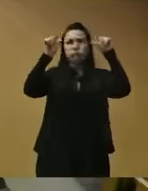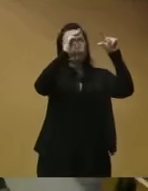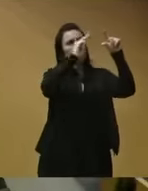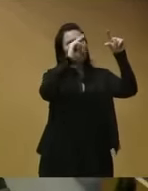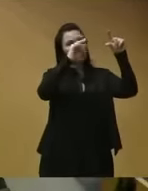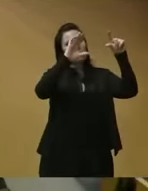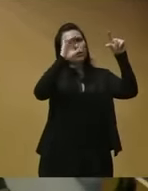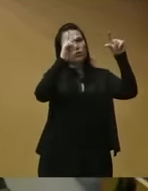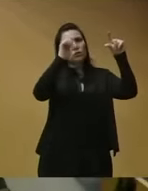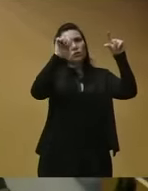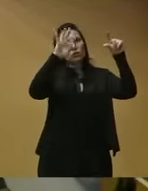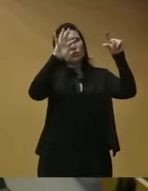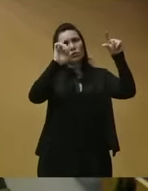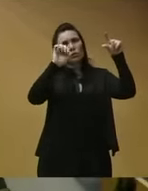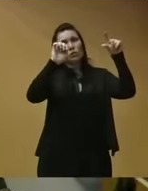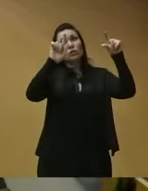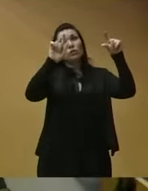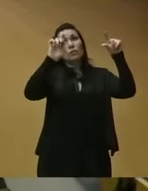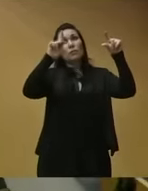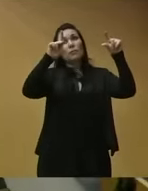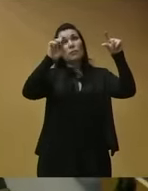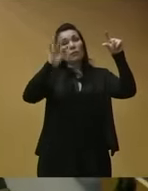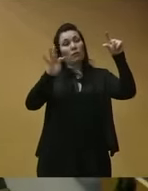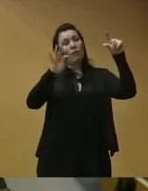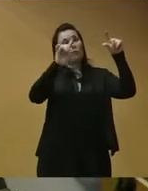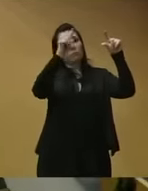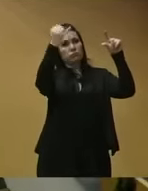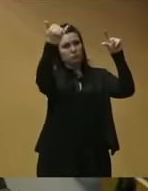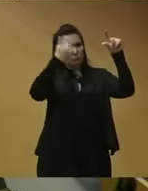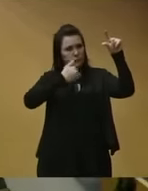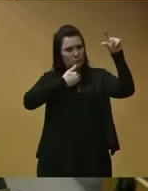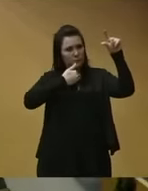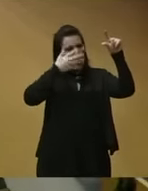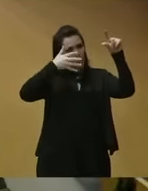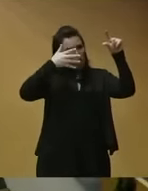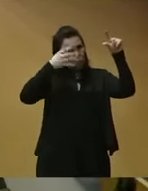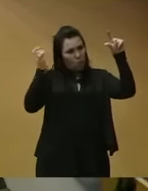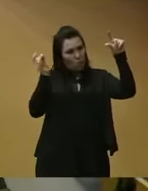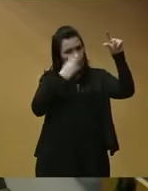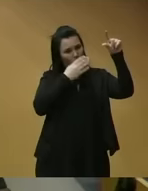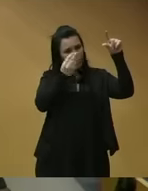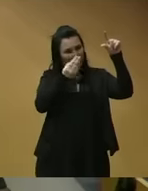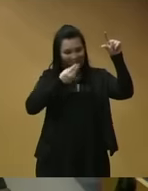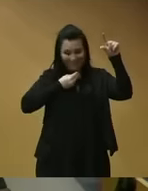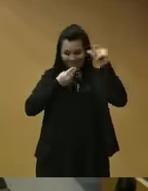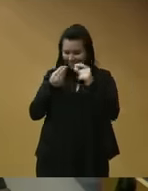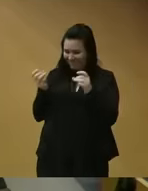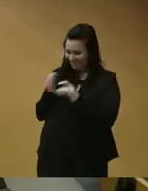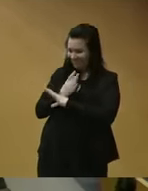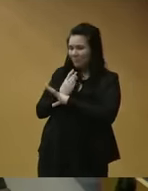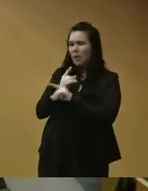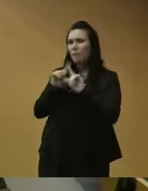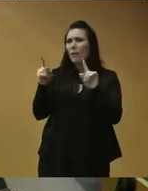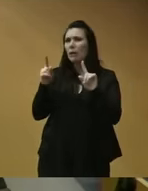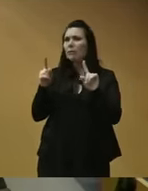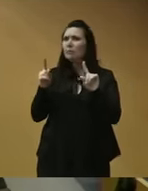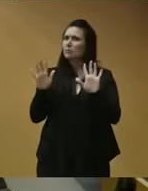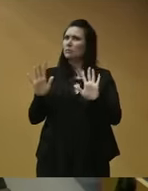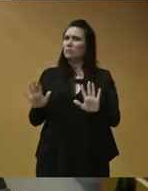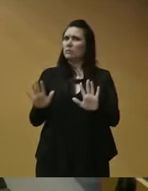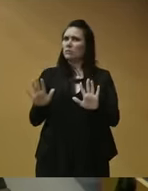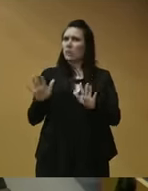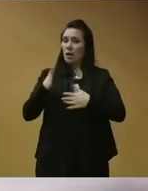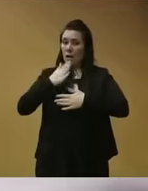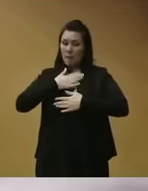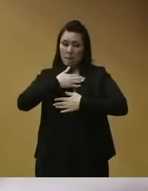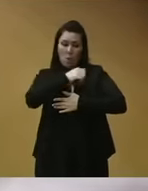menos relevante para vocês. A IA não sabe que o Leandro, meu aluno, foi o que deu a ideia de falar sobre